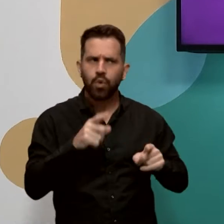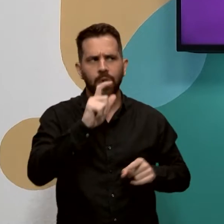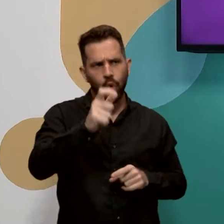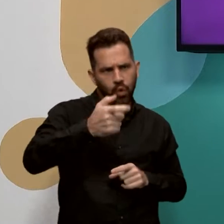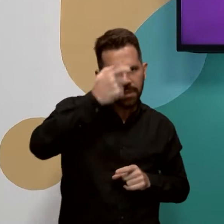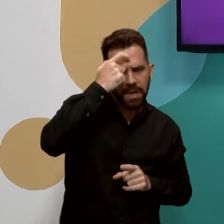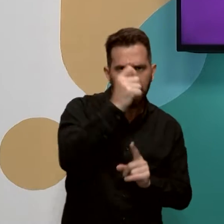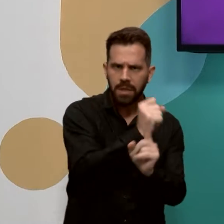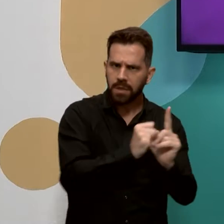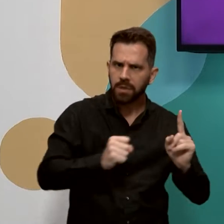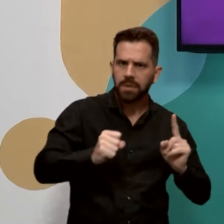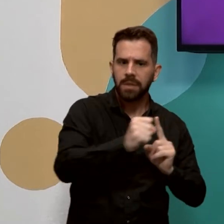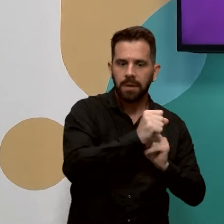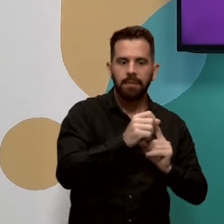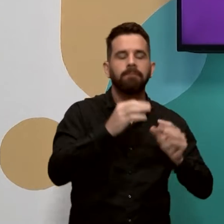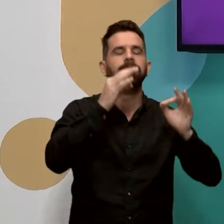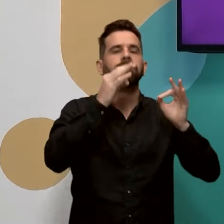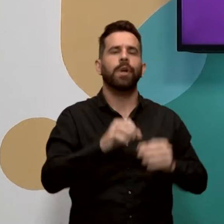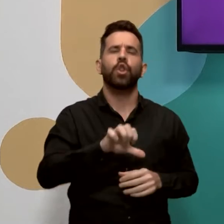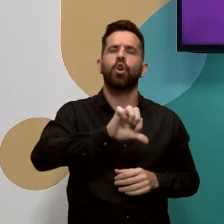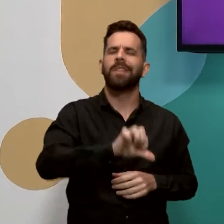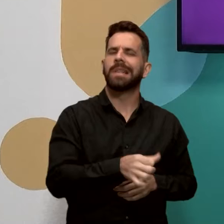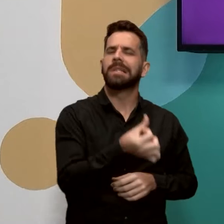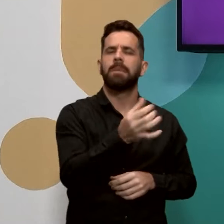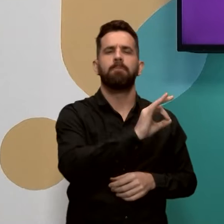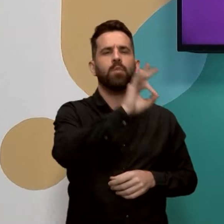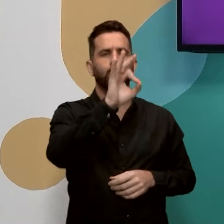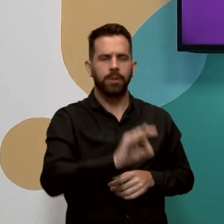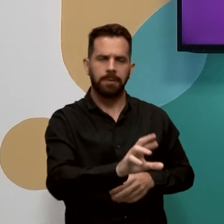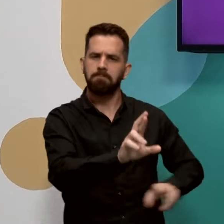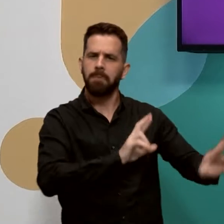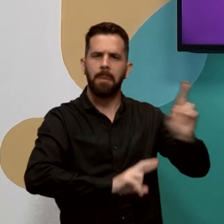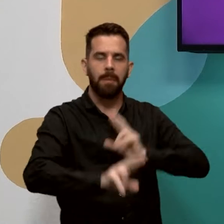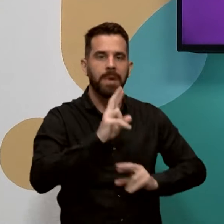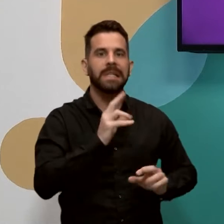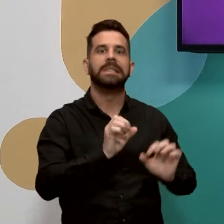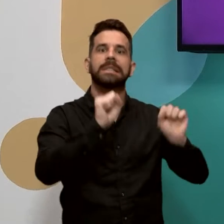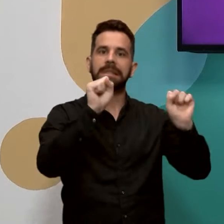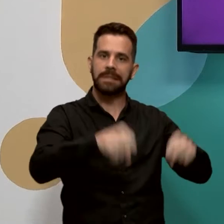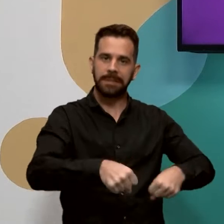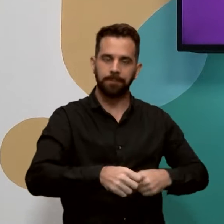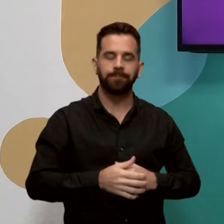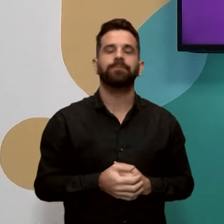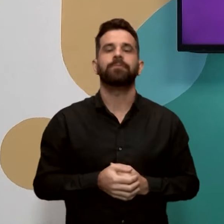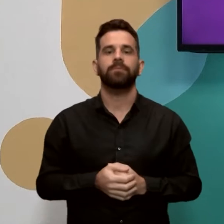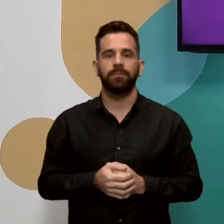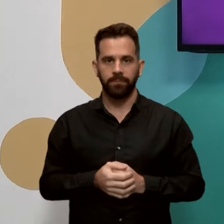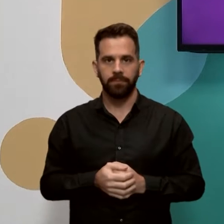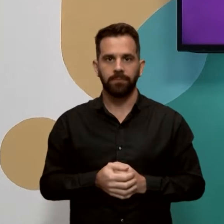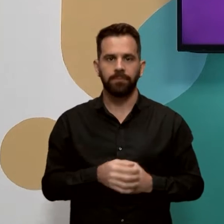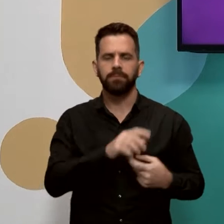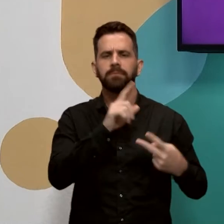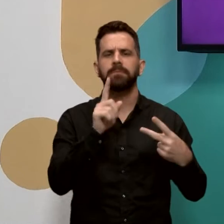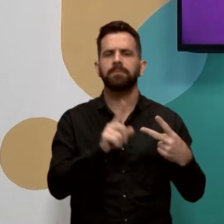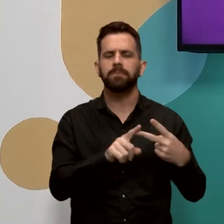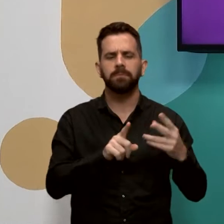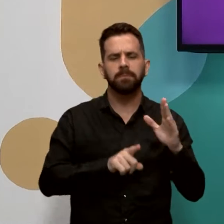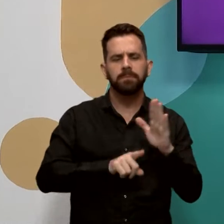Maioria esmagadora, 96% responderam que sim. O que mais que a gente tem?